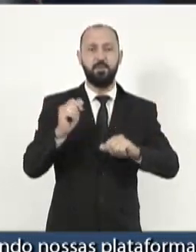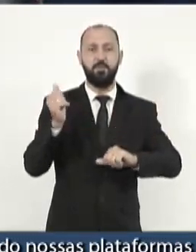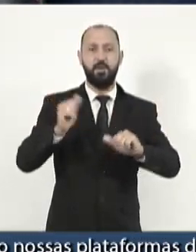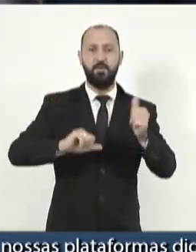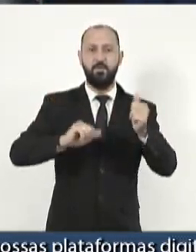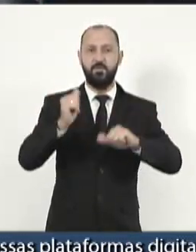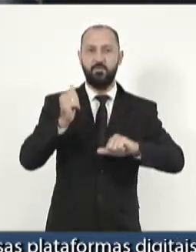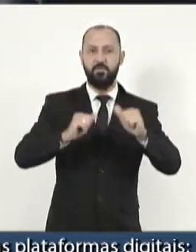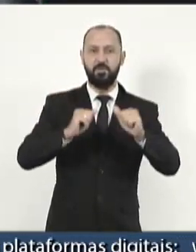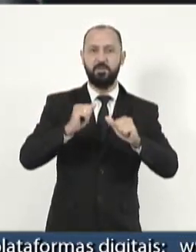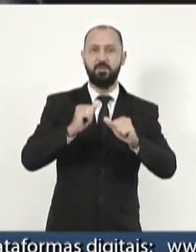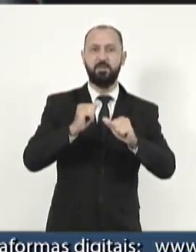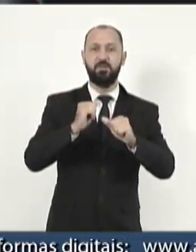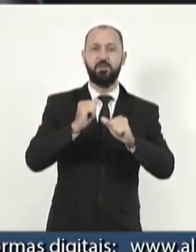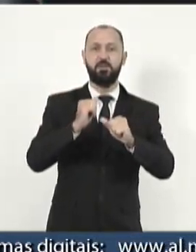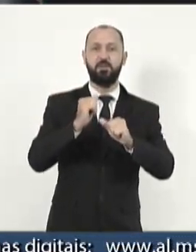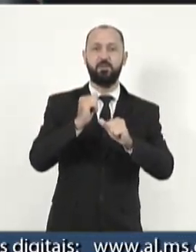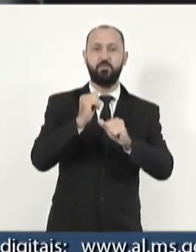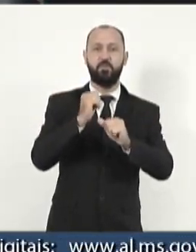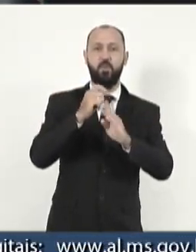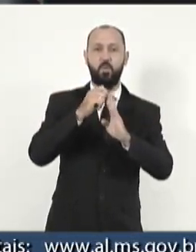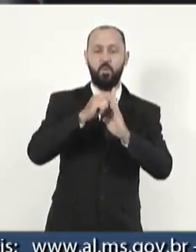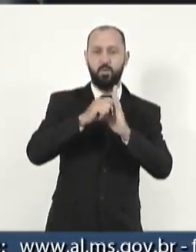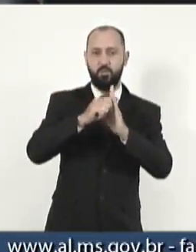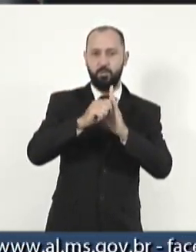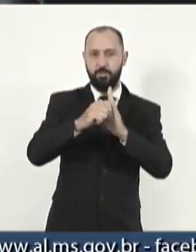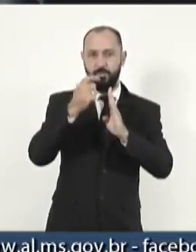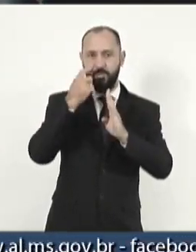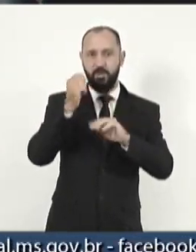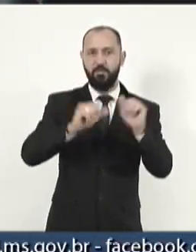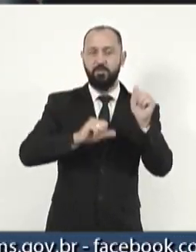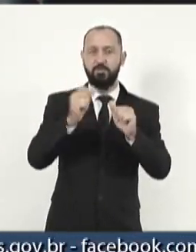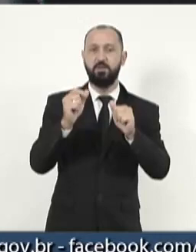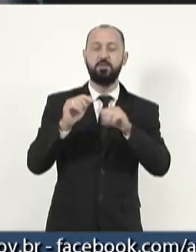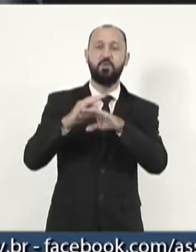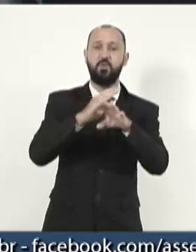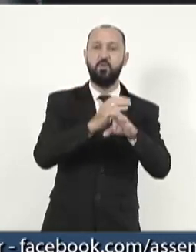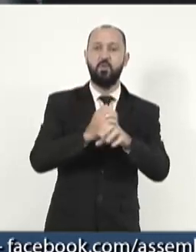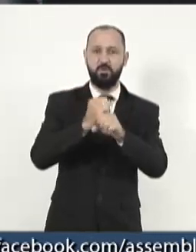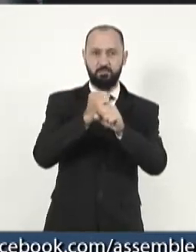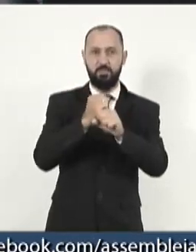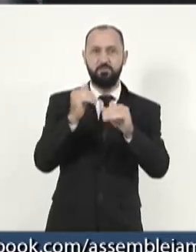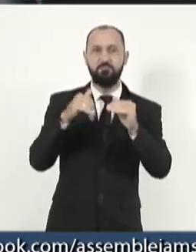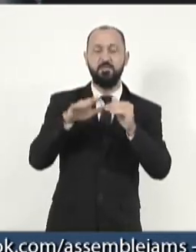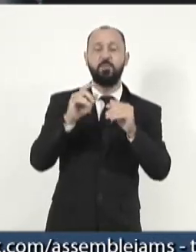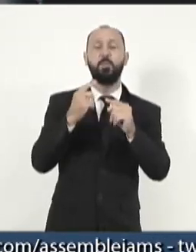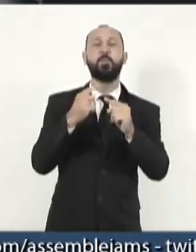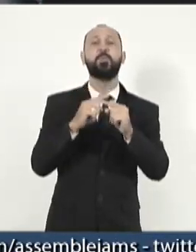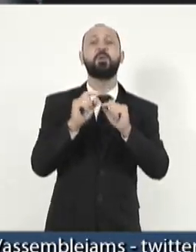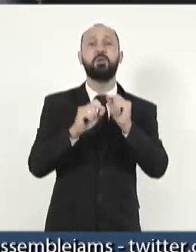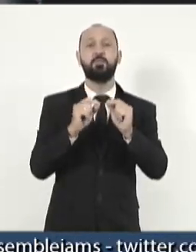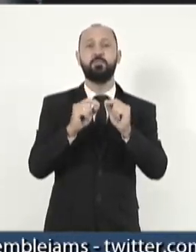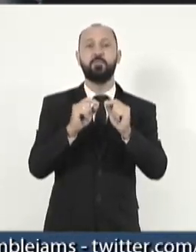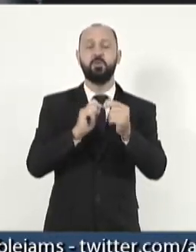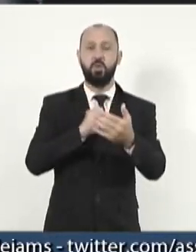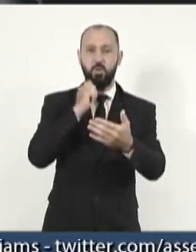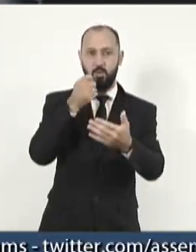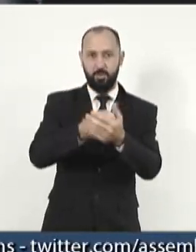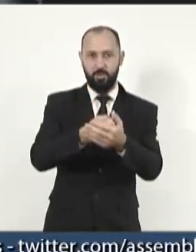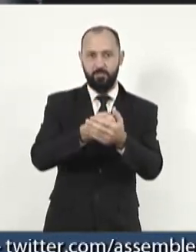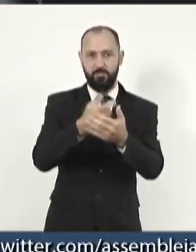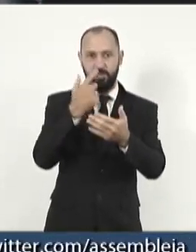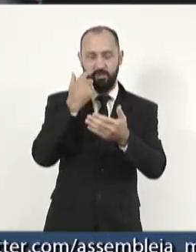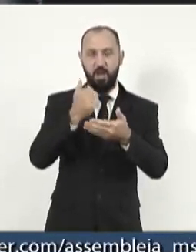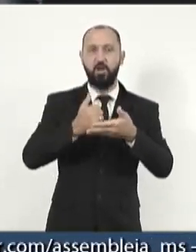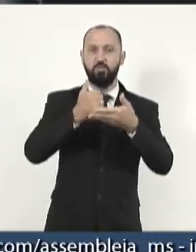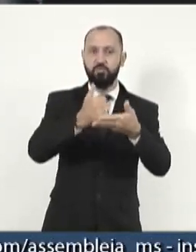senhor presidente, a prestação de contas do trabalho que a nossa comissão realizou e anunciando